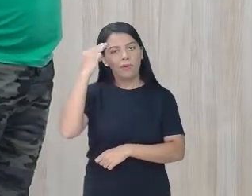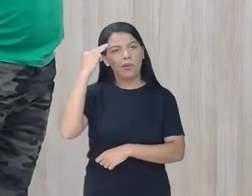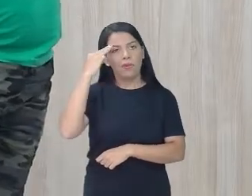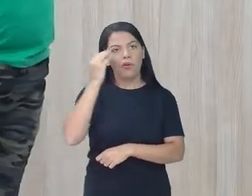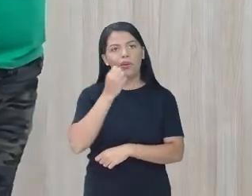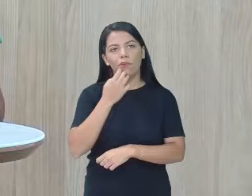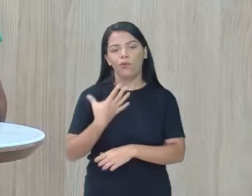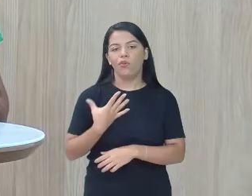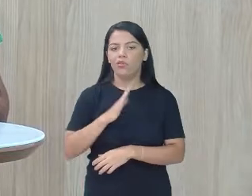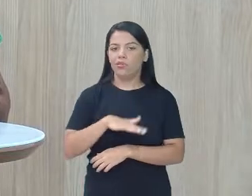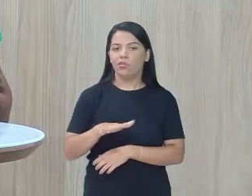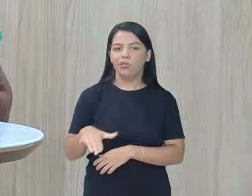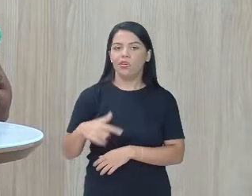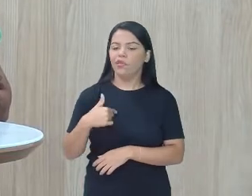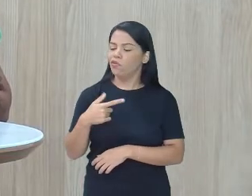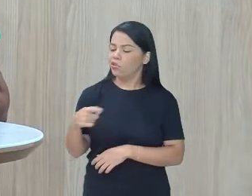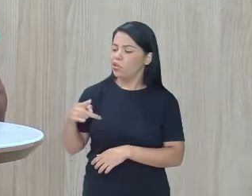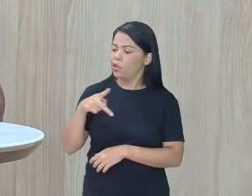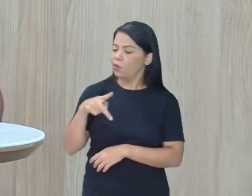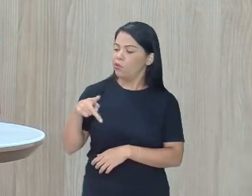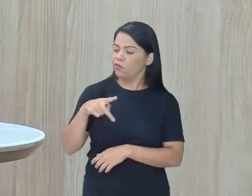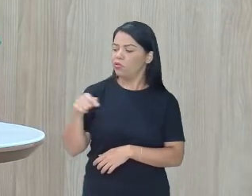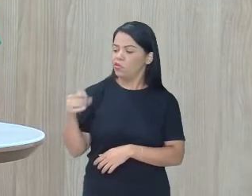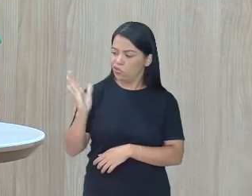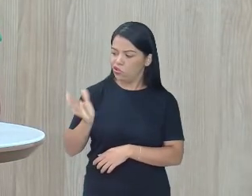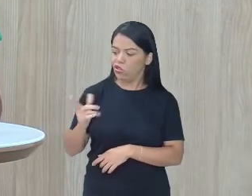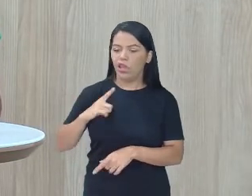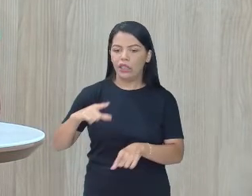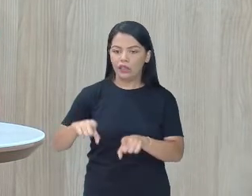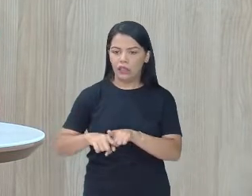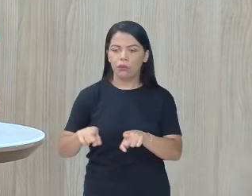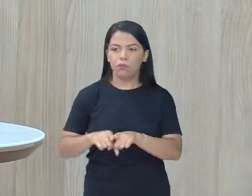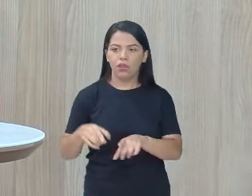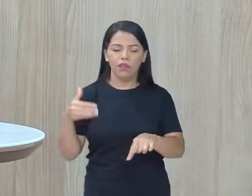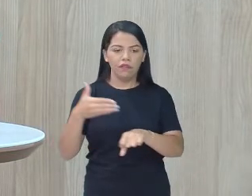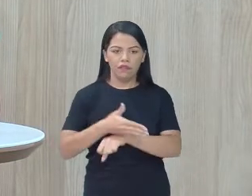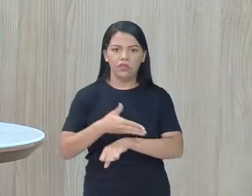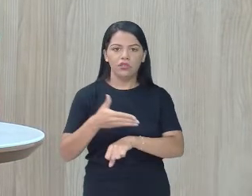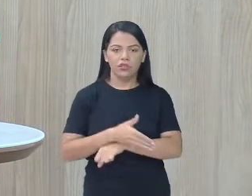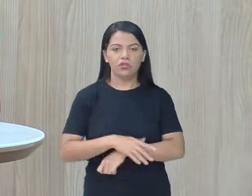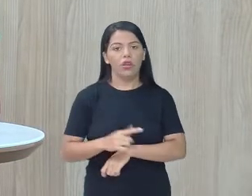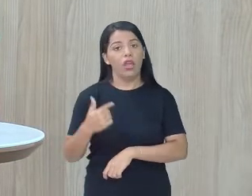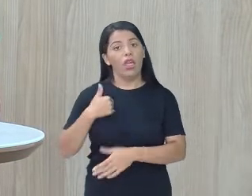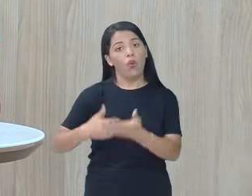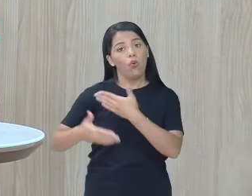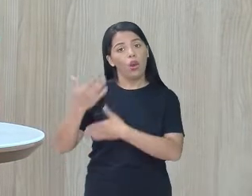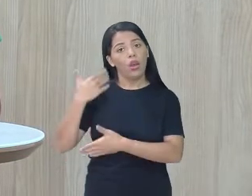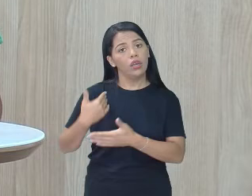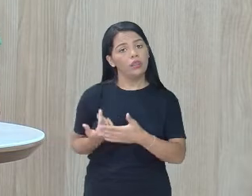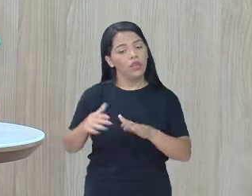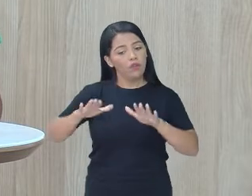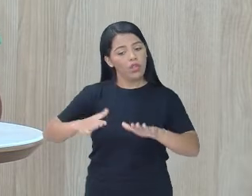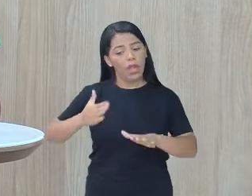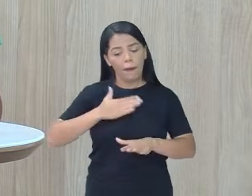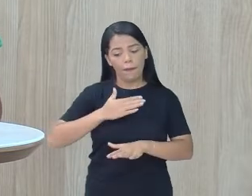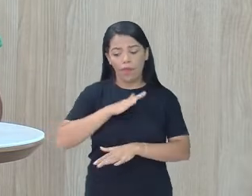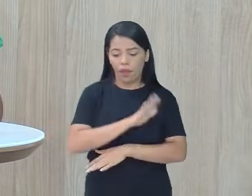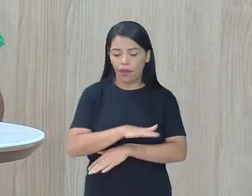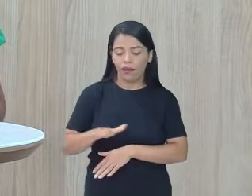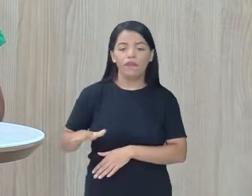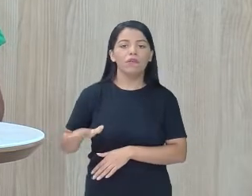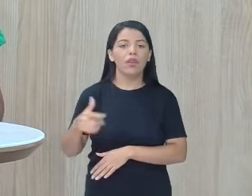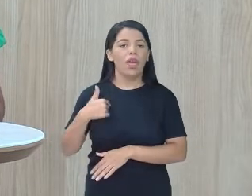Maio? Eu passei a minha infância lá, vivia brincando lá. Nossa aluna Adriane também disse